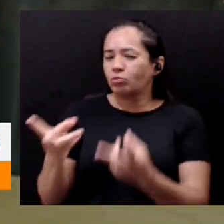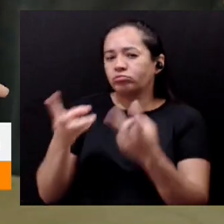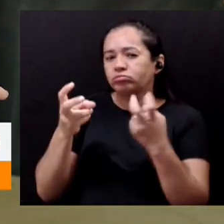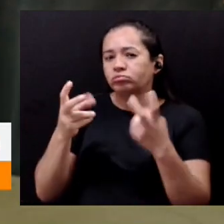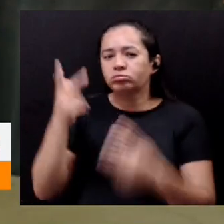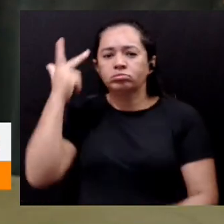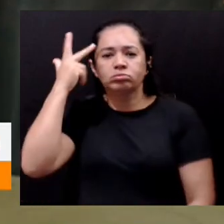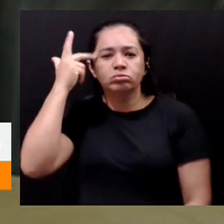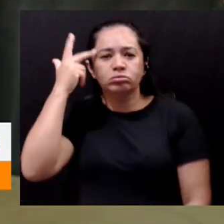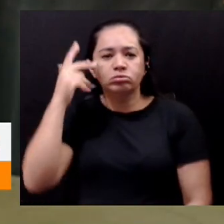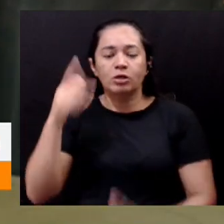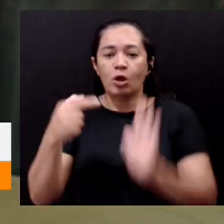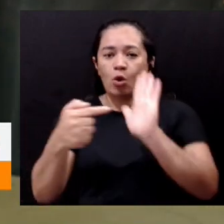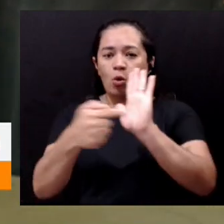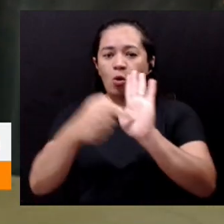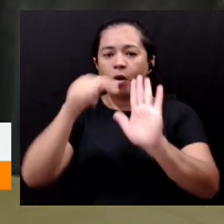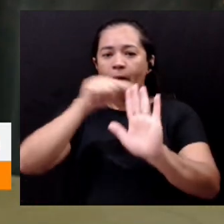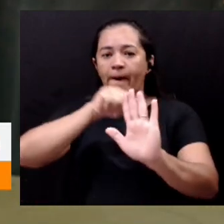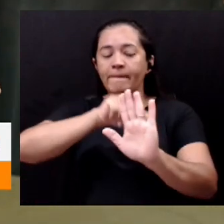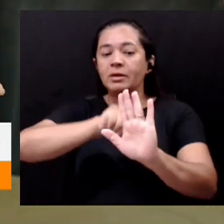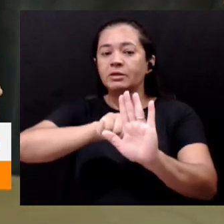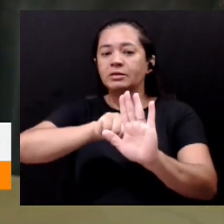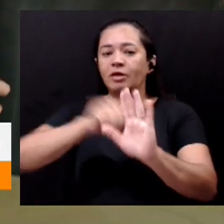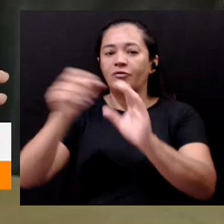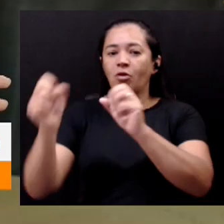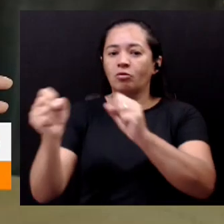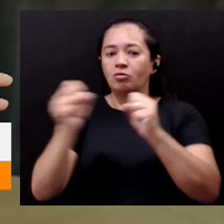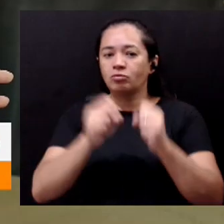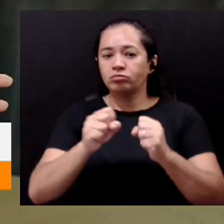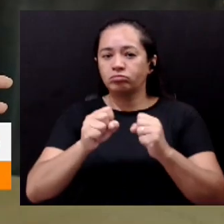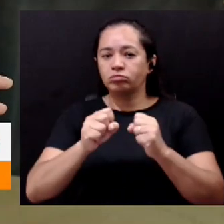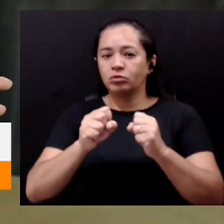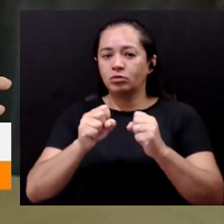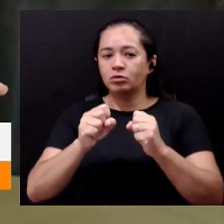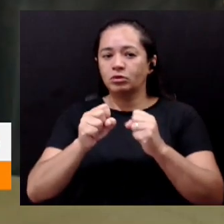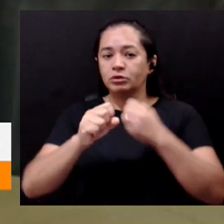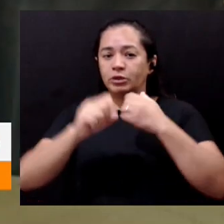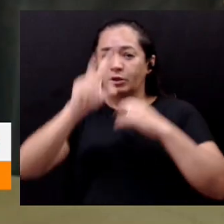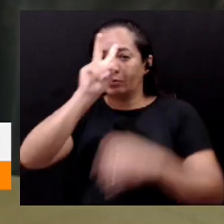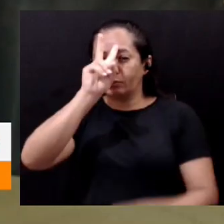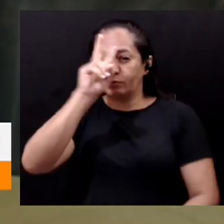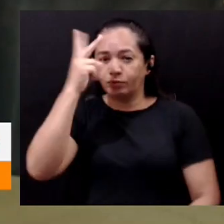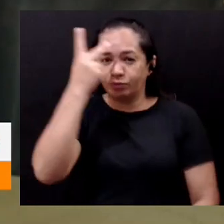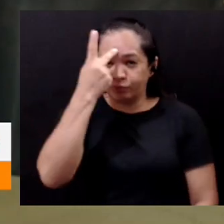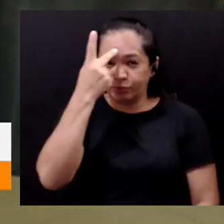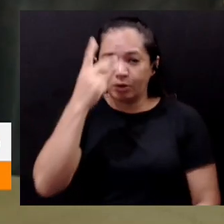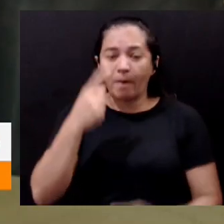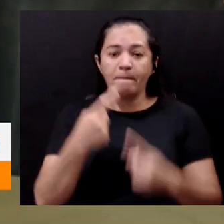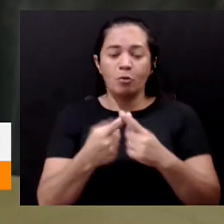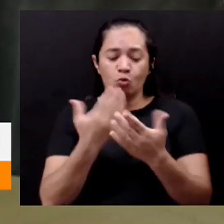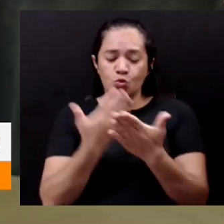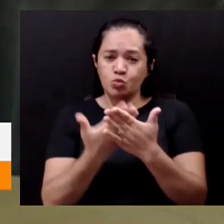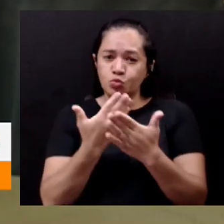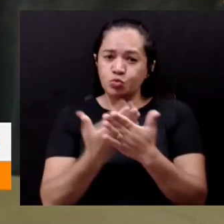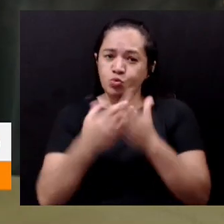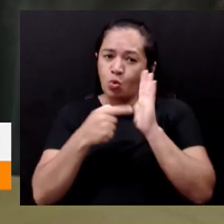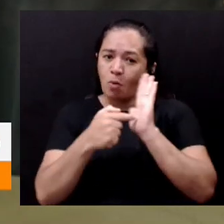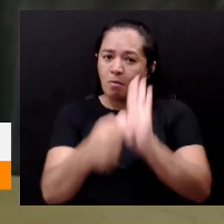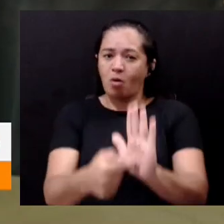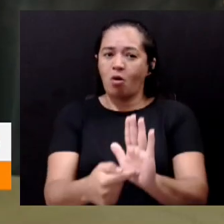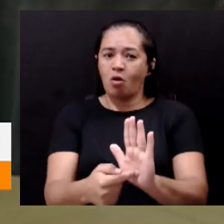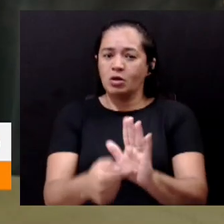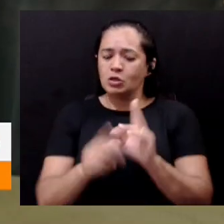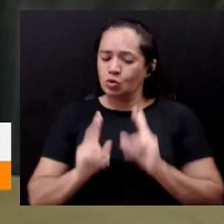"o poder sobe a cabeça" ganha um respaldo específico, porque estudos mostram que o poder contínuo e sem limites